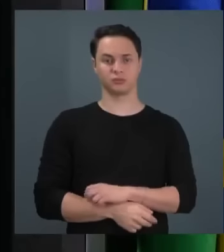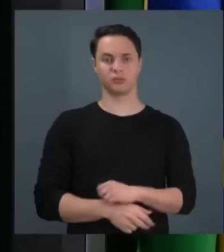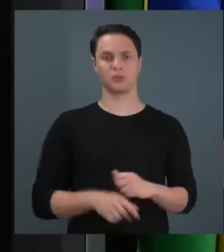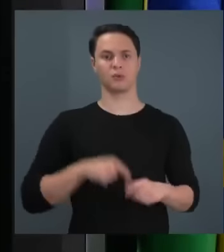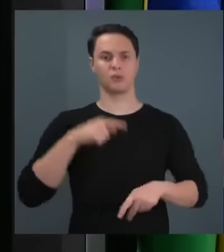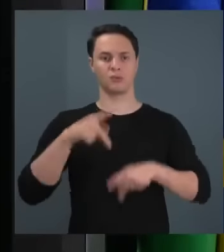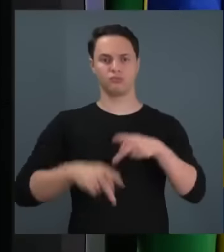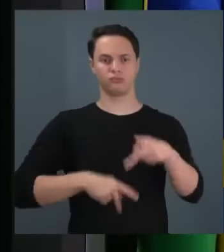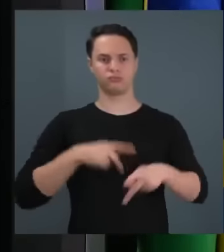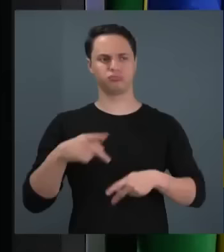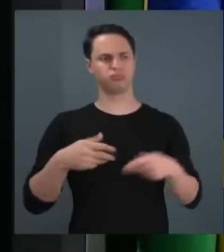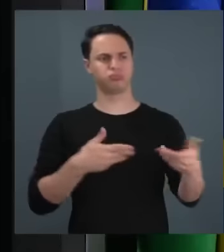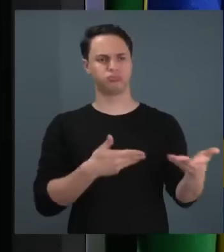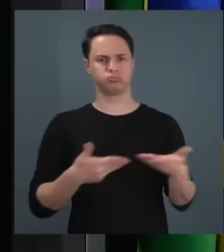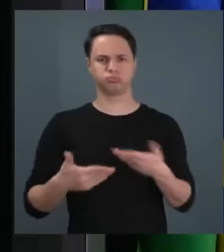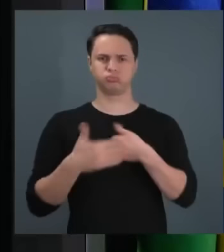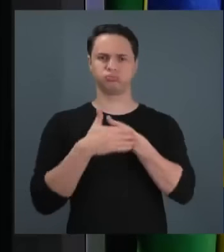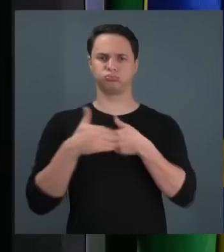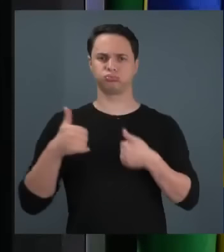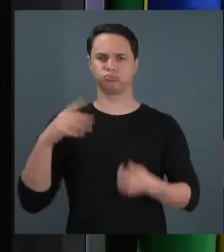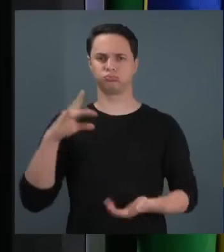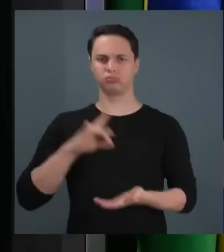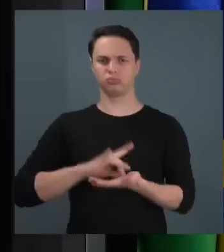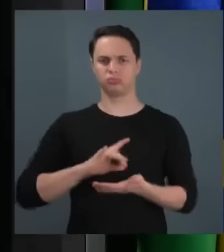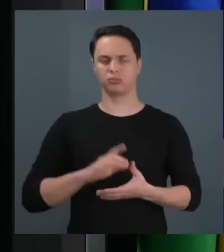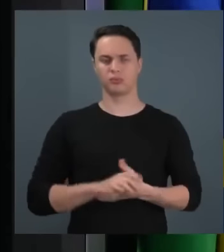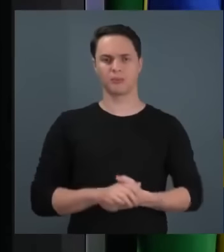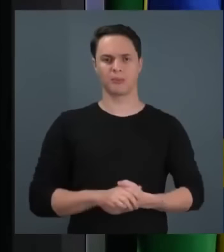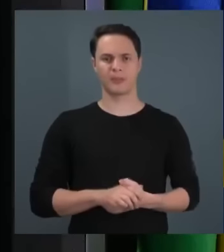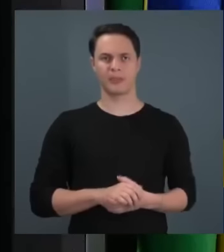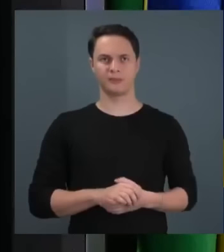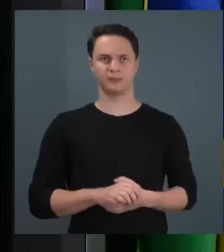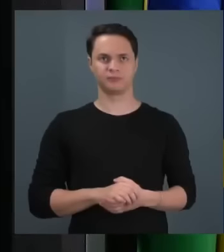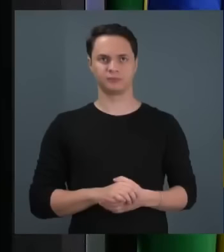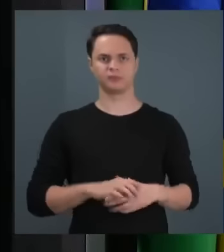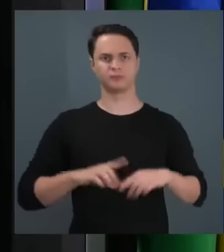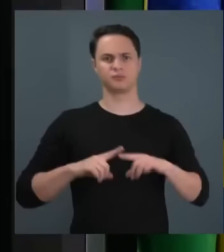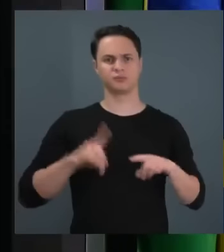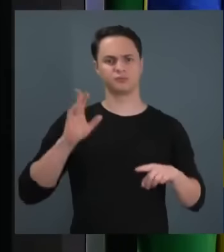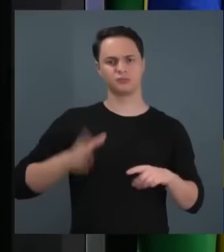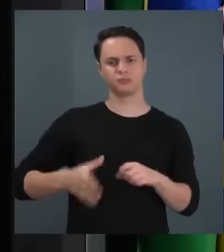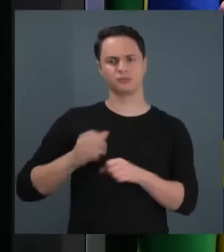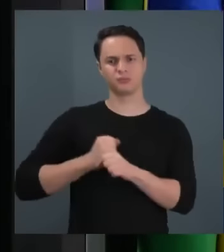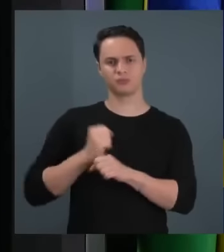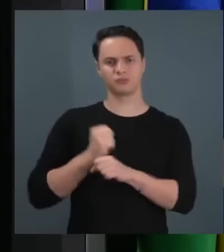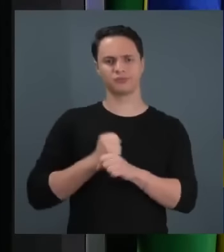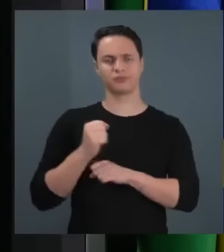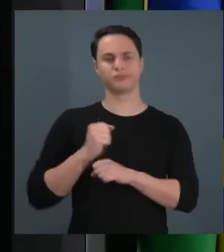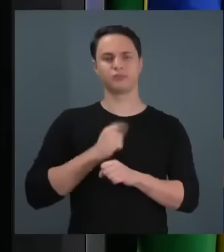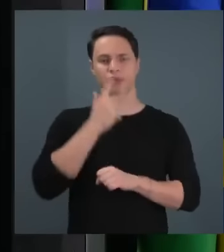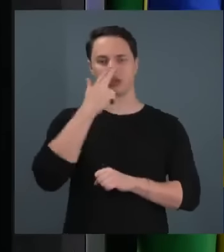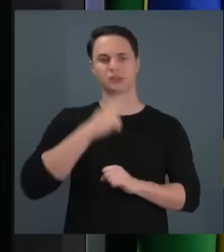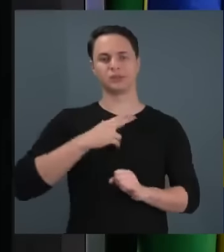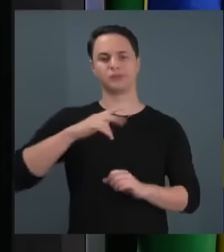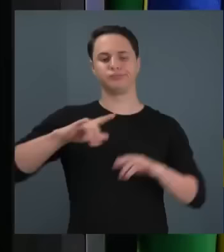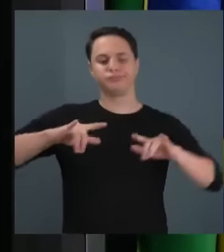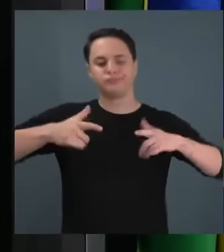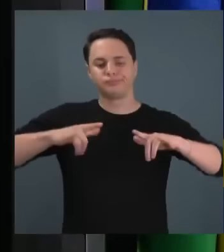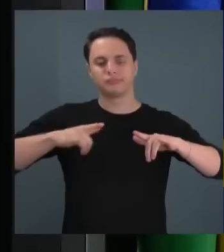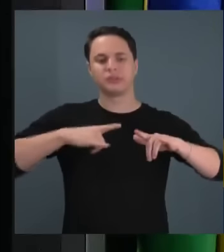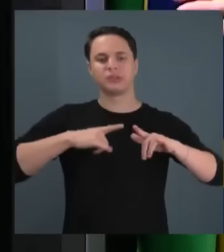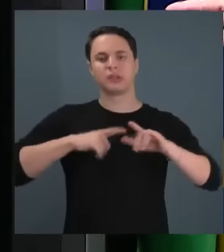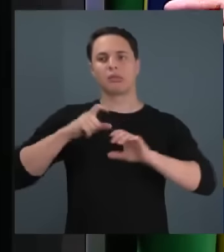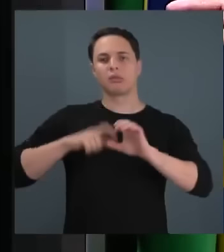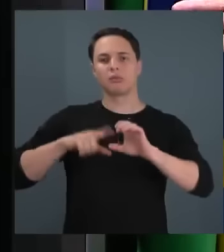fabuloso, hospitaleiro, mas que há décadas vive sob domínio do crime. Ou